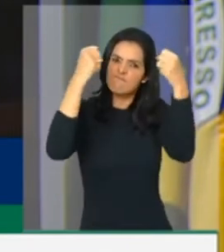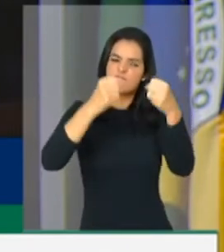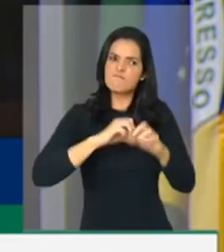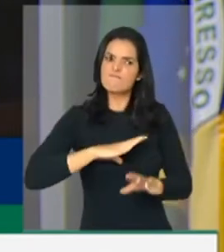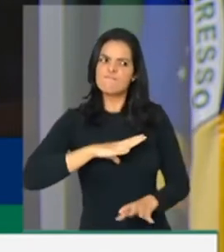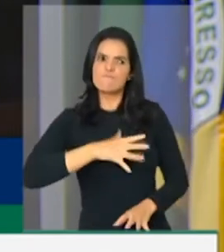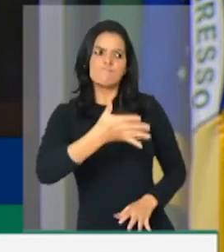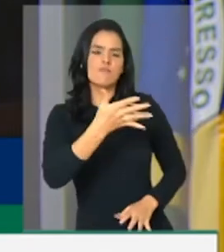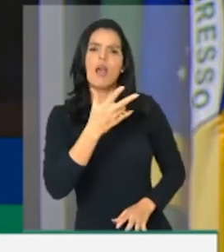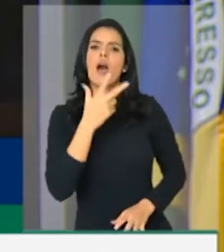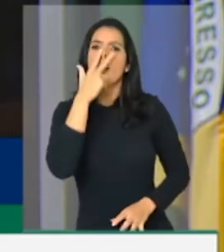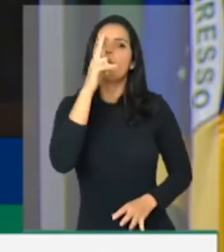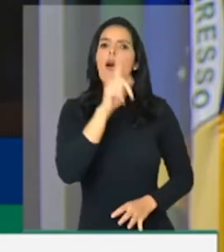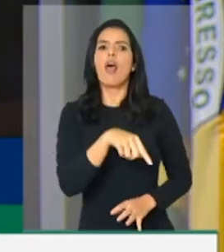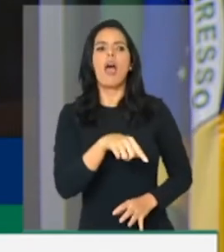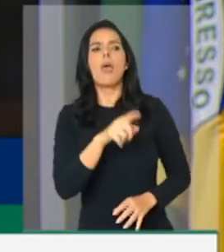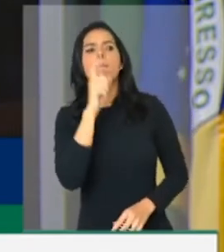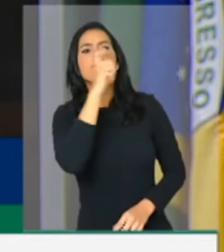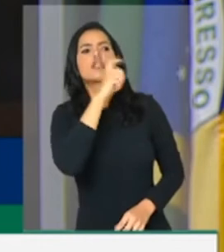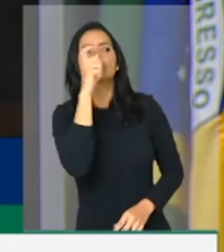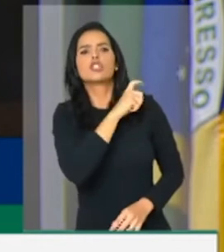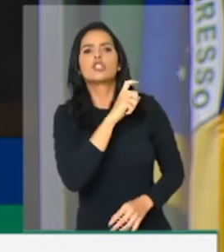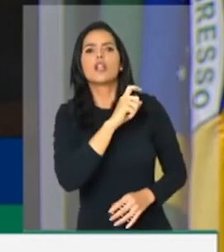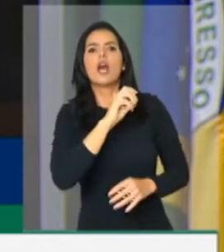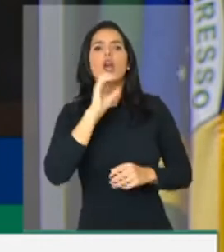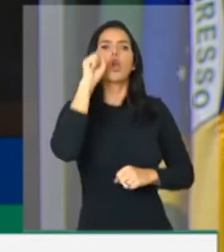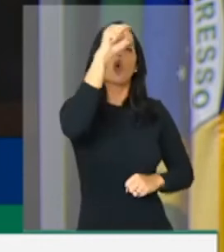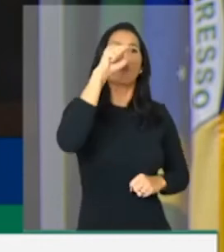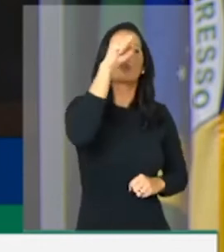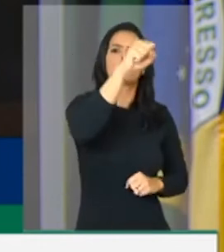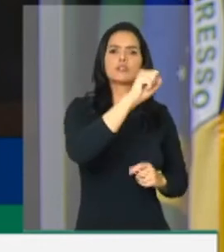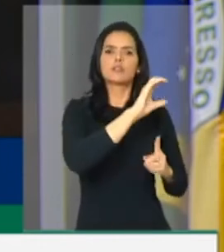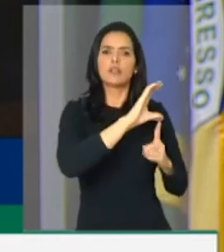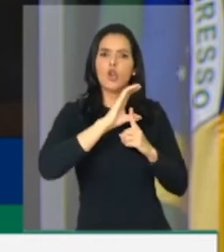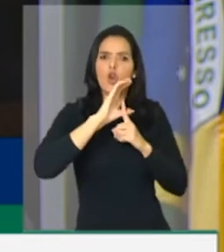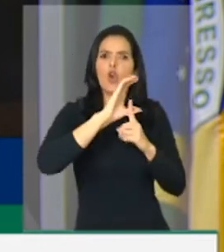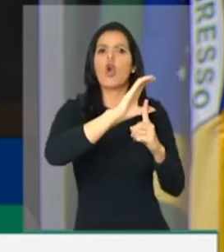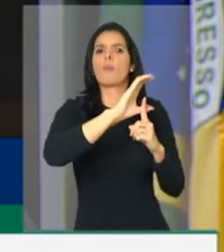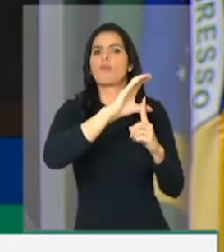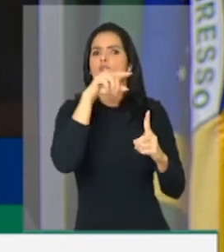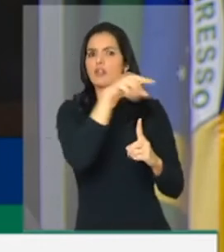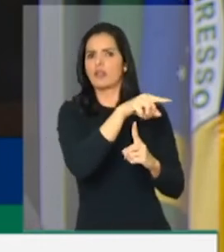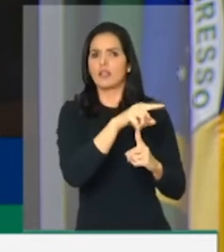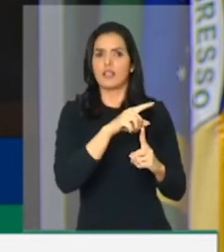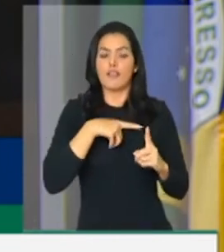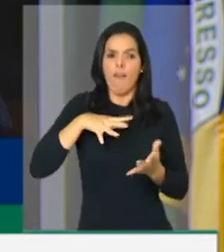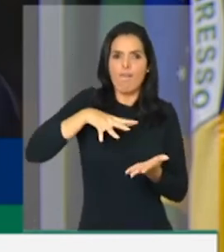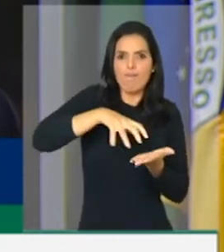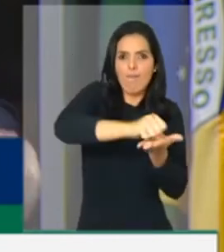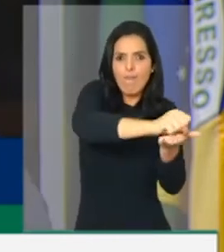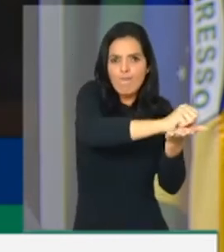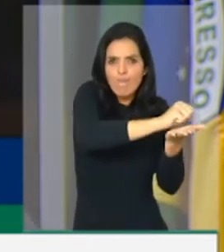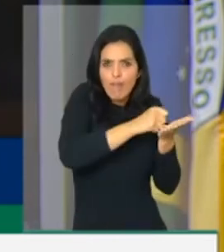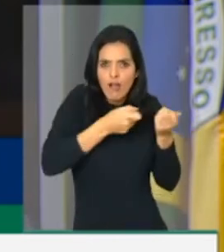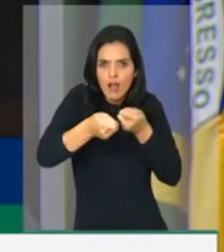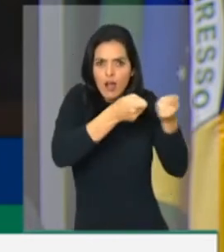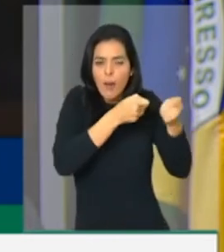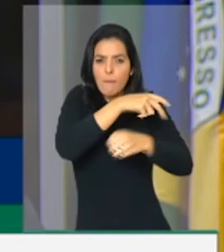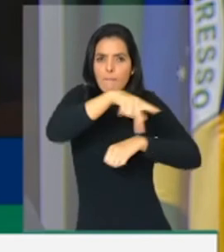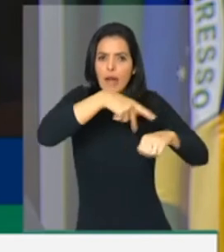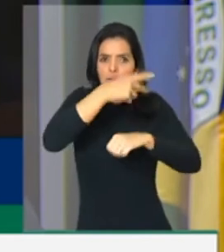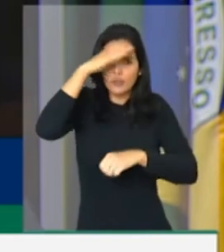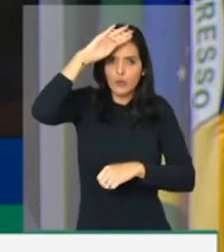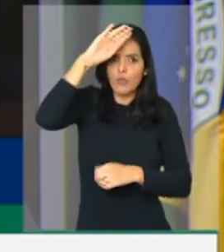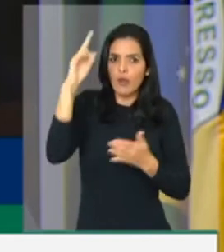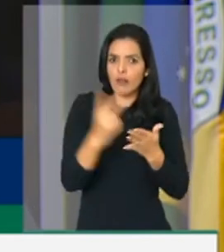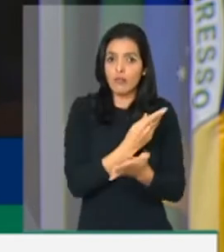essa mentira que é o comunismo que dominou durante tantos anos o seu país e a exemplo do que ocorre